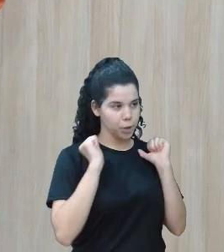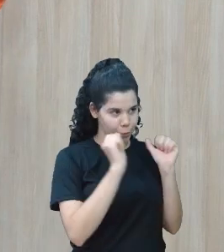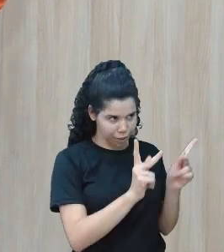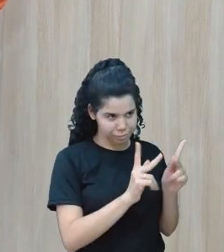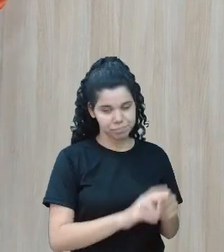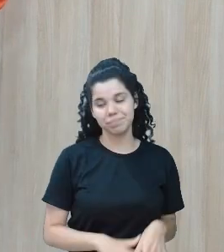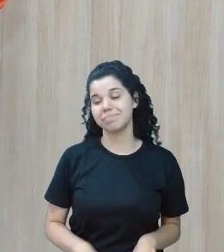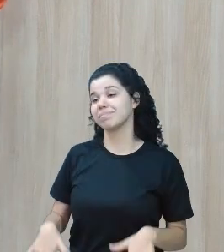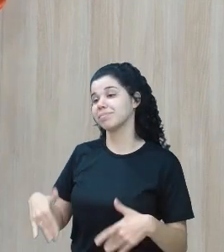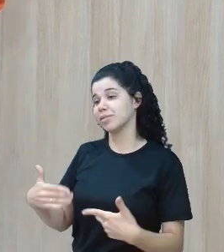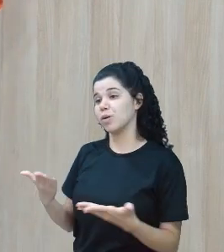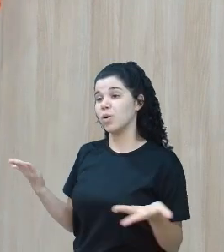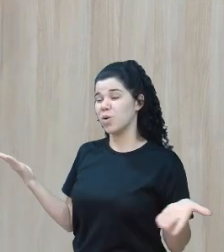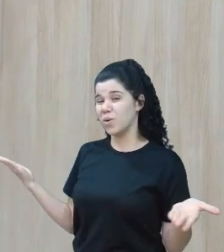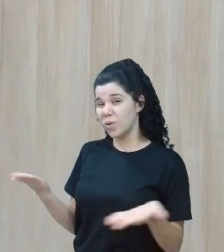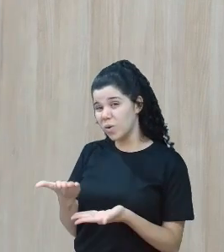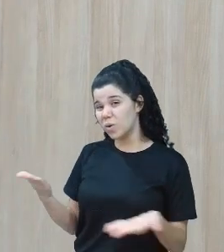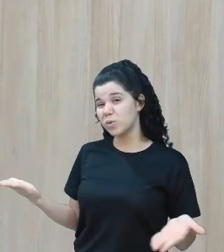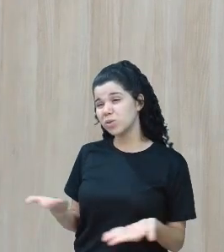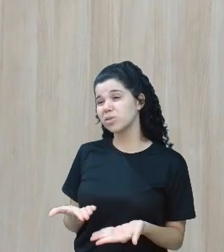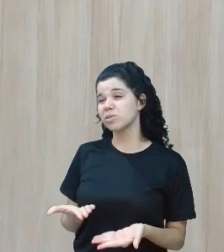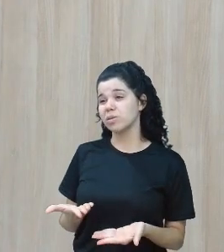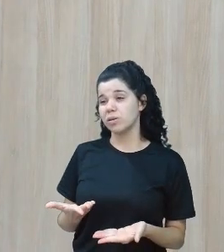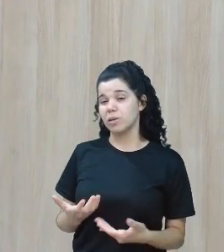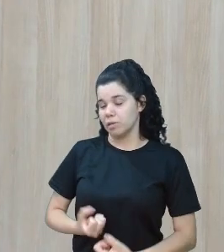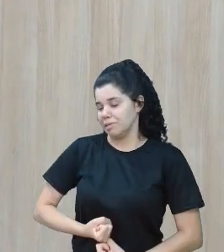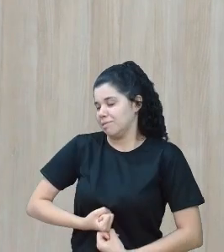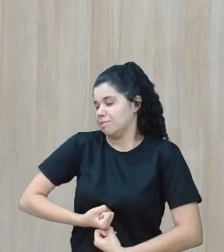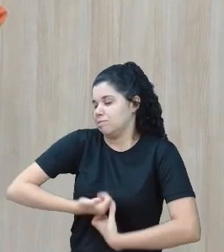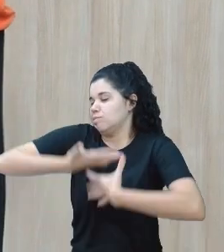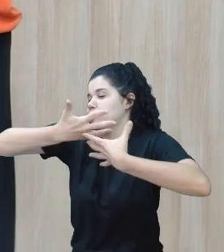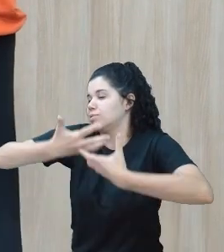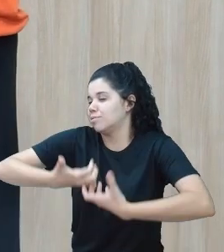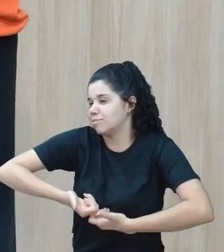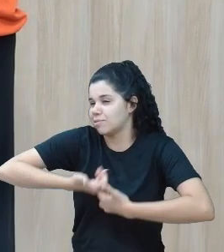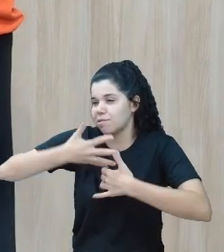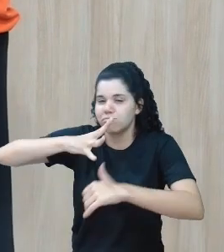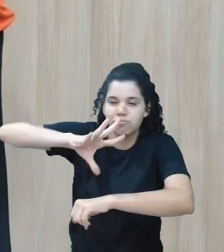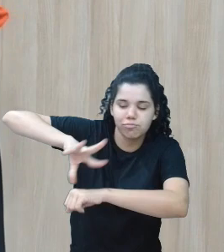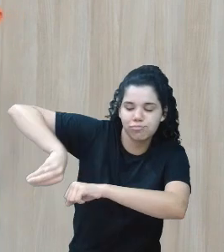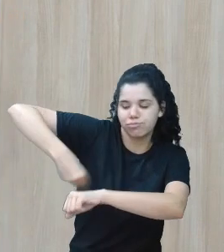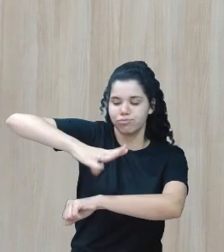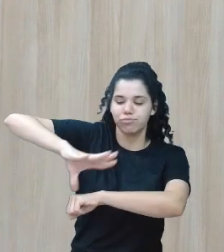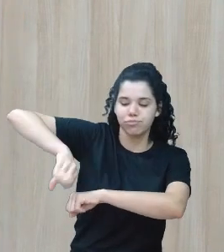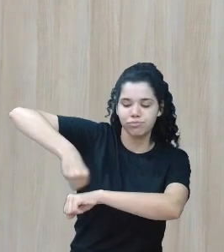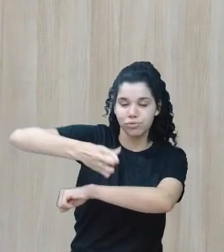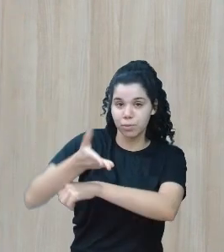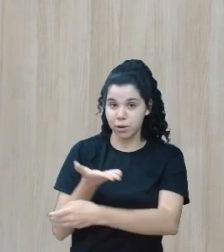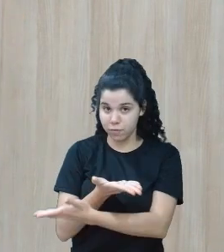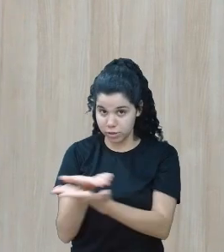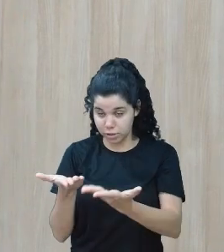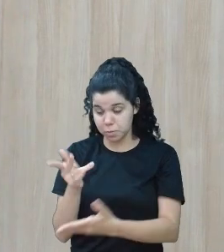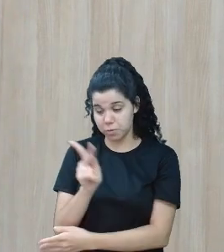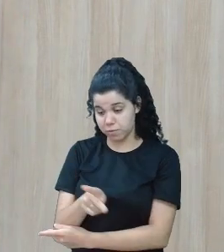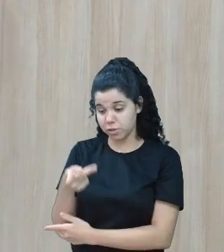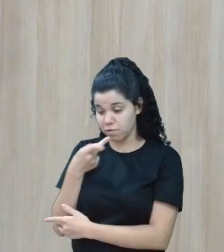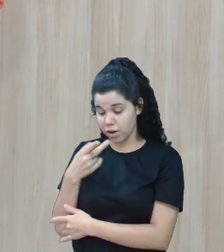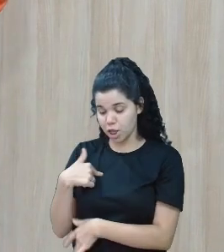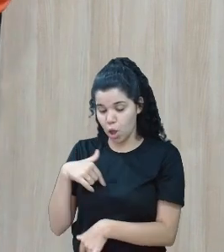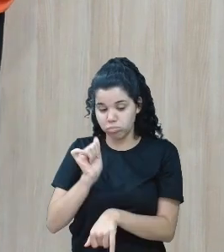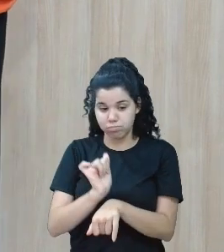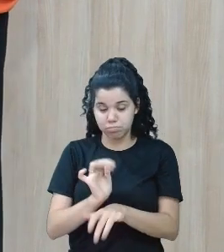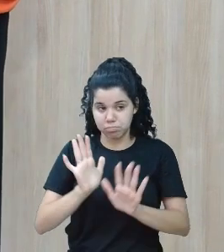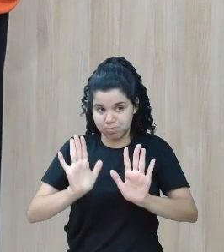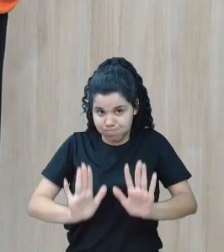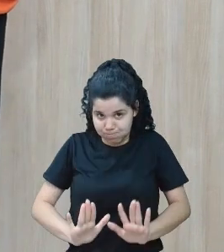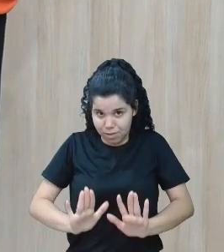Minha gente, hoje eu vim inspirada com muitas dicas para vocês. Denise estava falando e eu aqui quietinha